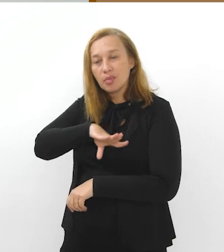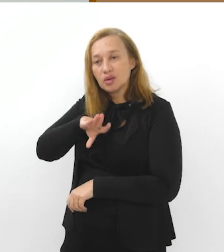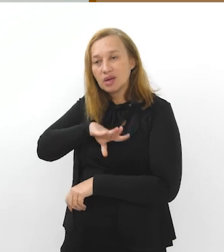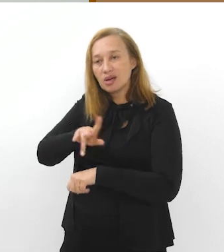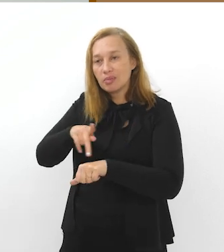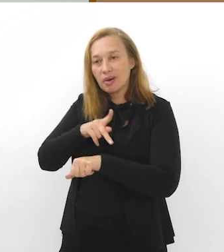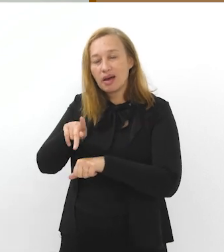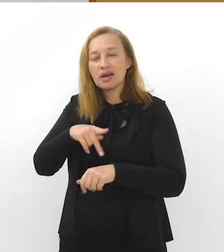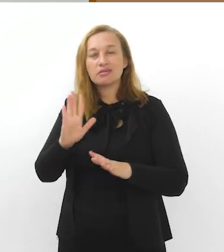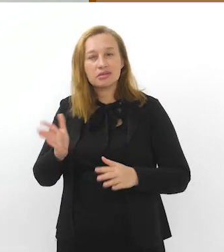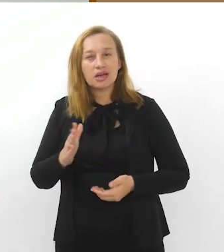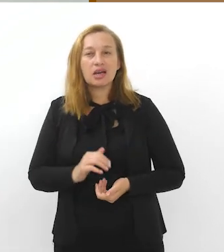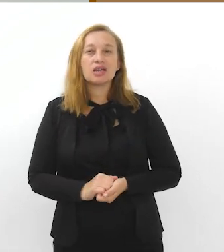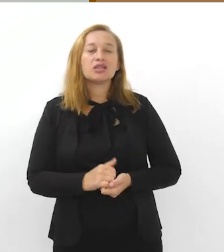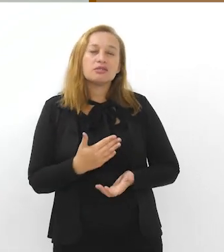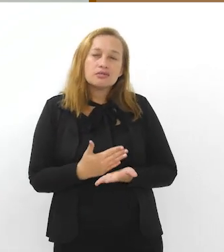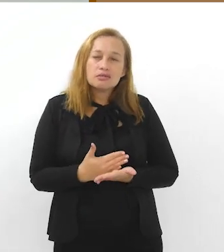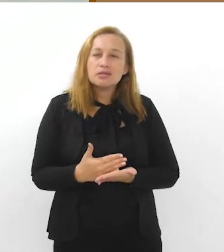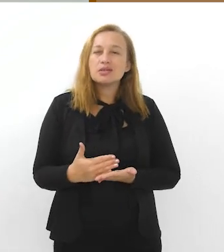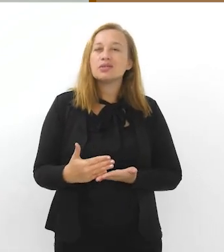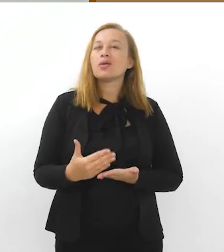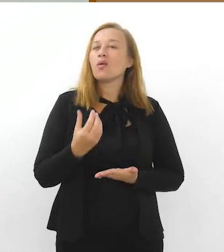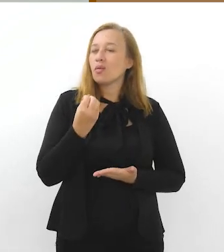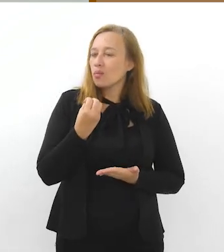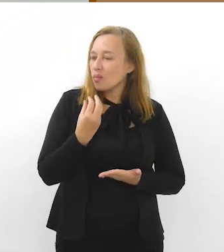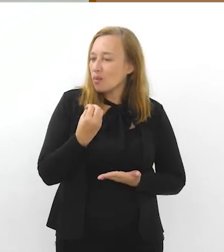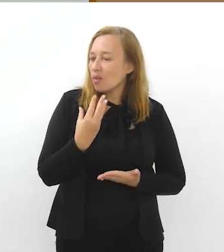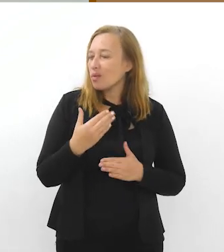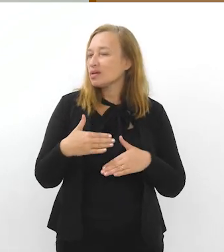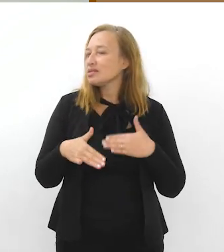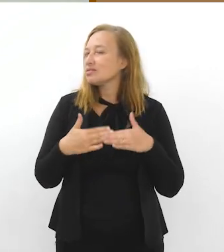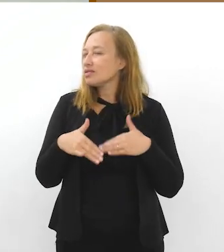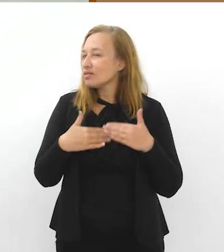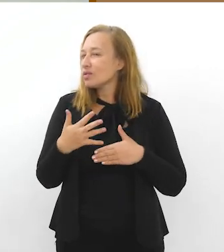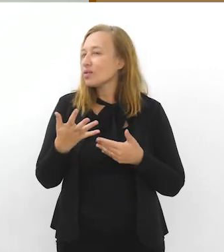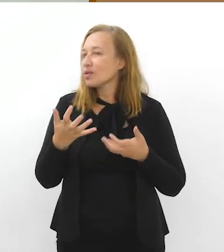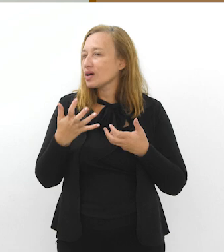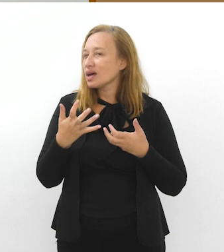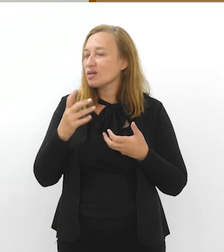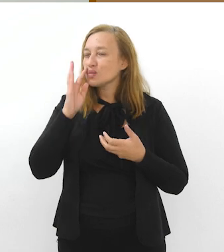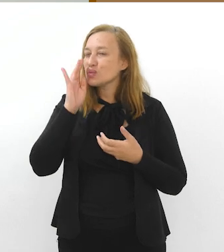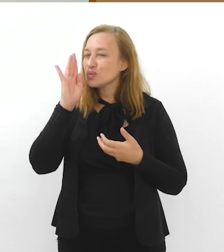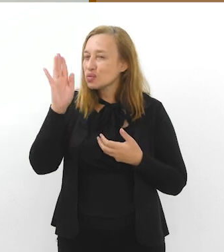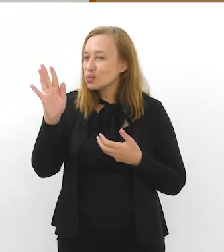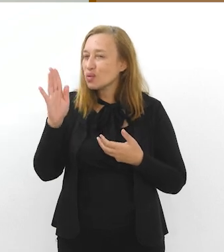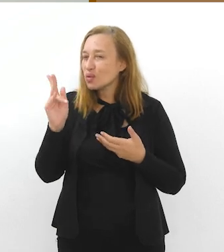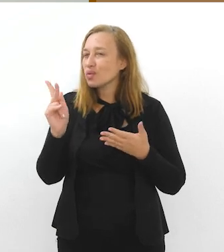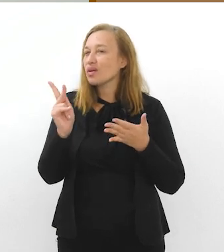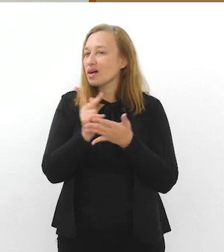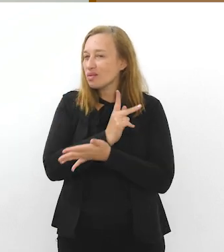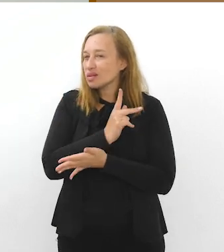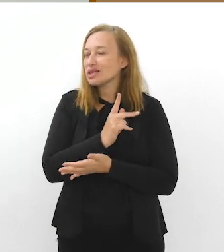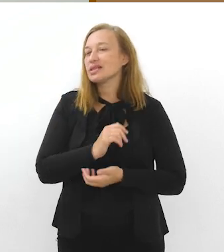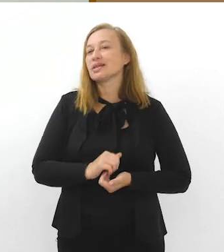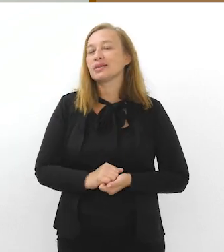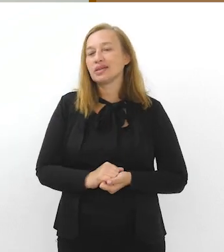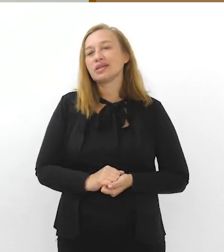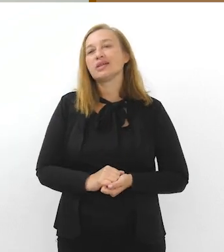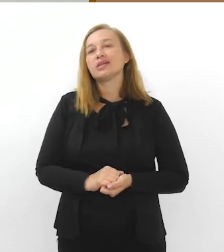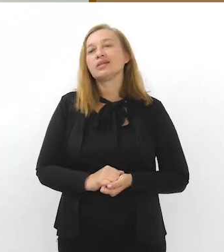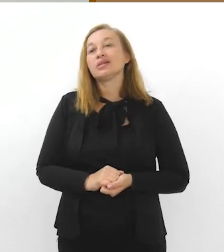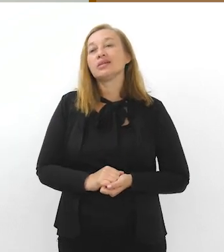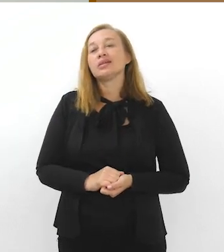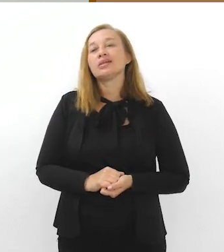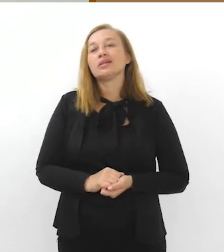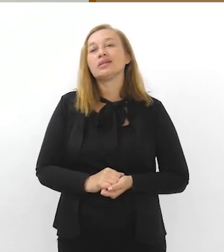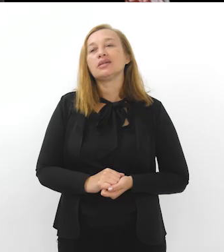Portugal. Então, assim, já começou a brotar aquilo que eu me propus, né? A realizar